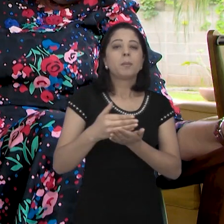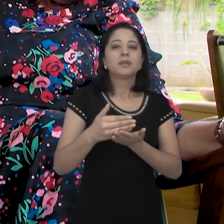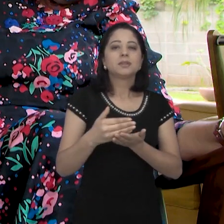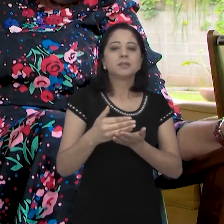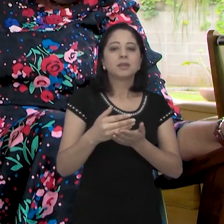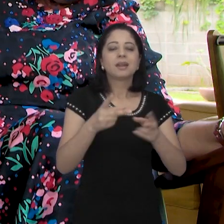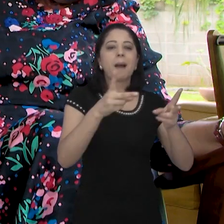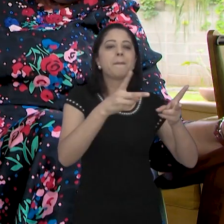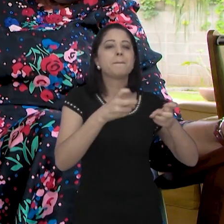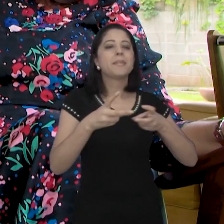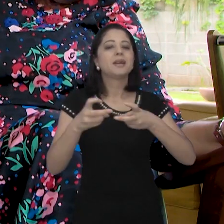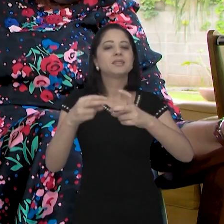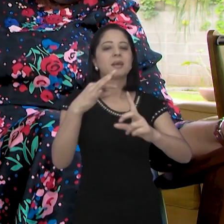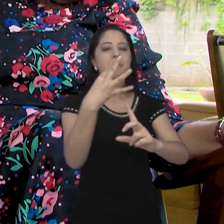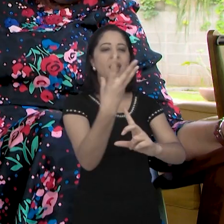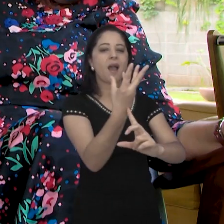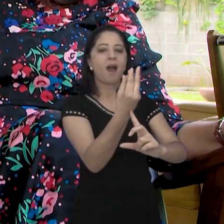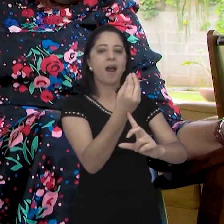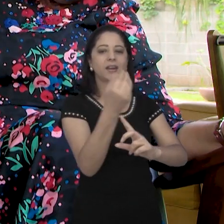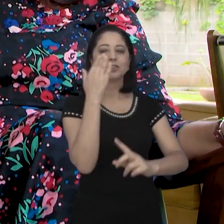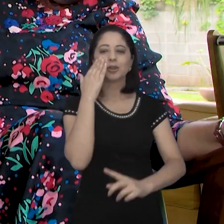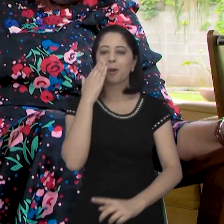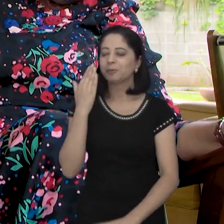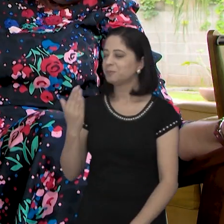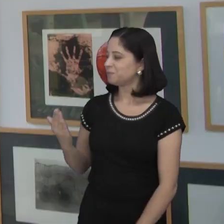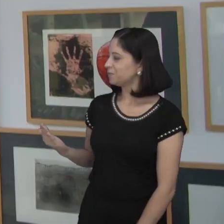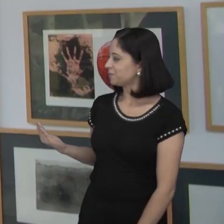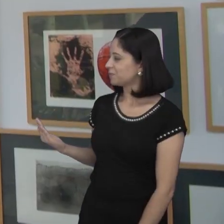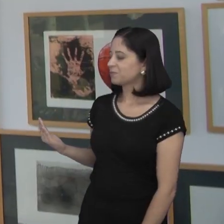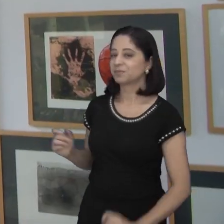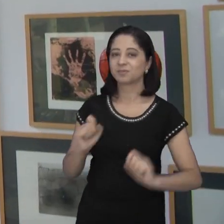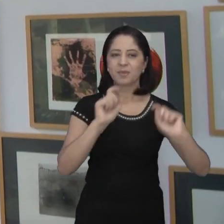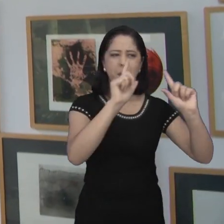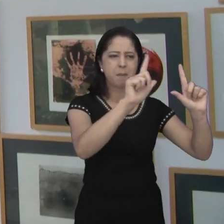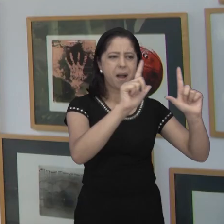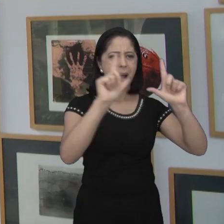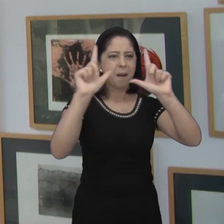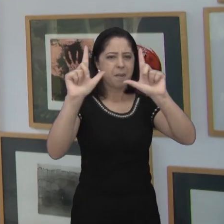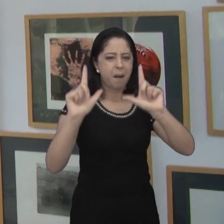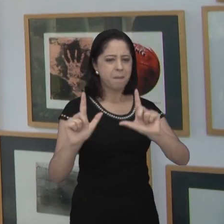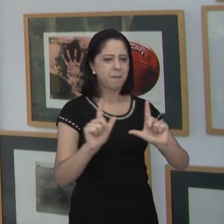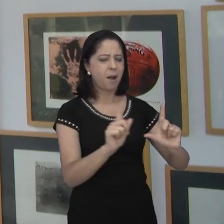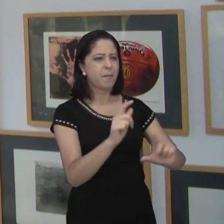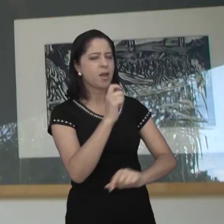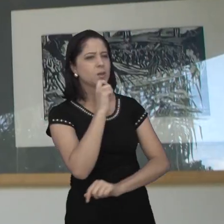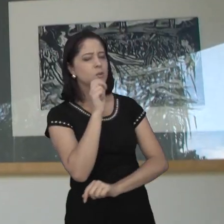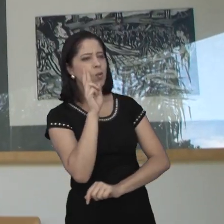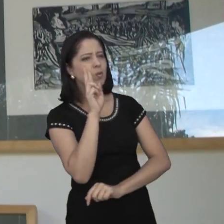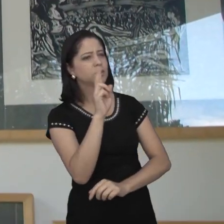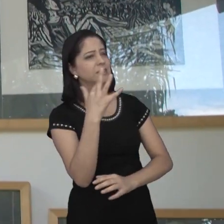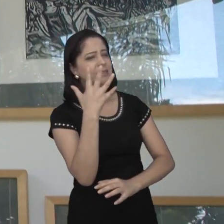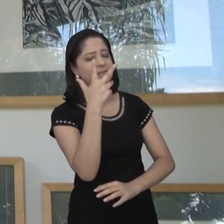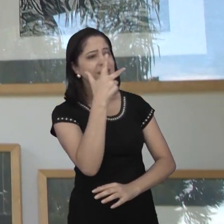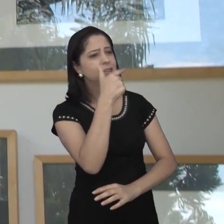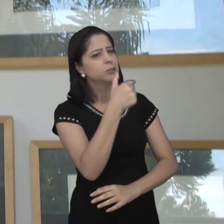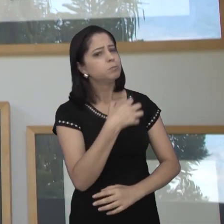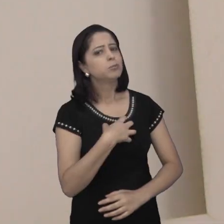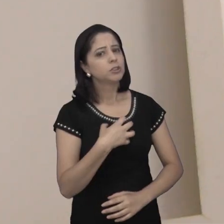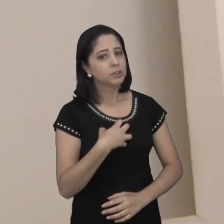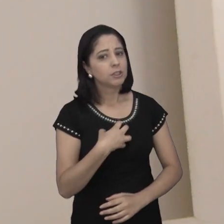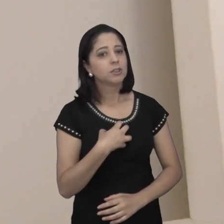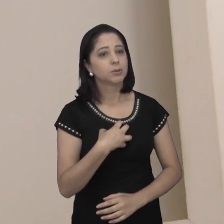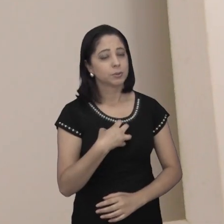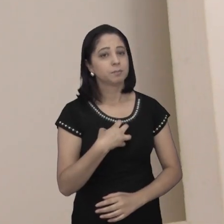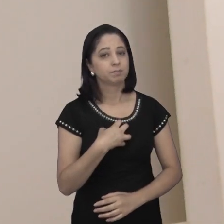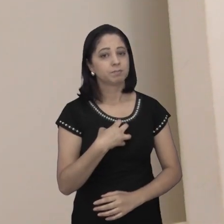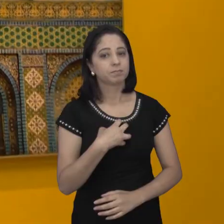Lucy, nessa beleza que é a arte gráfica, a arte visual. E